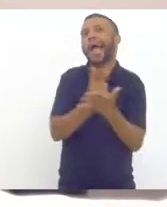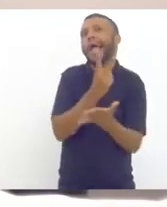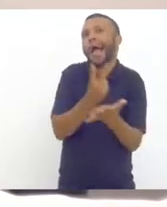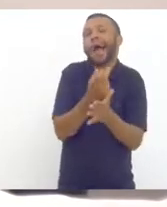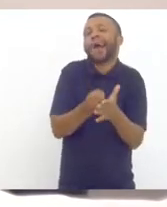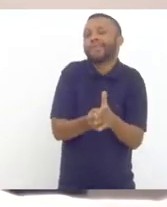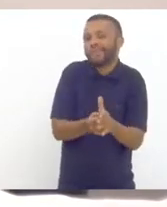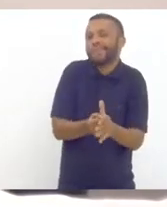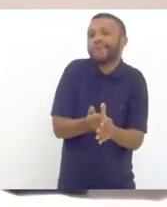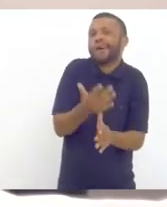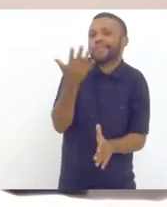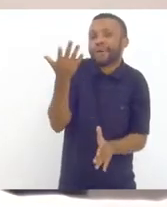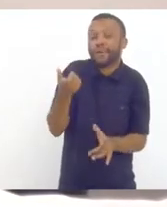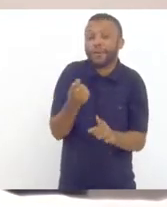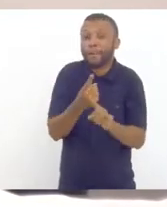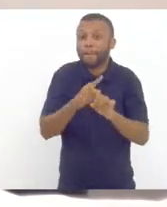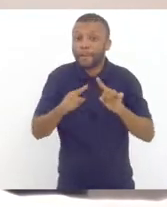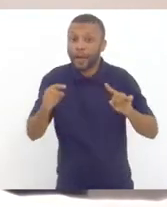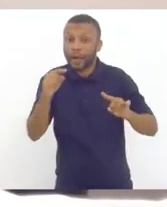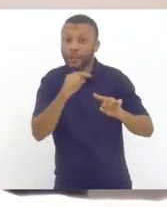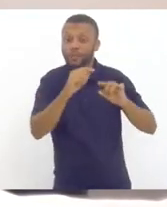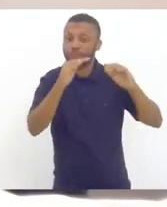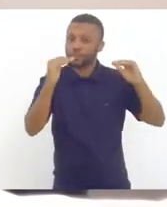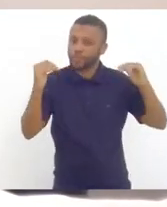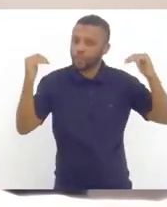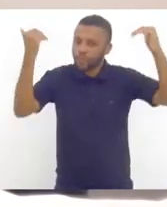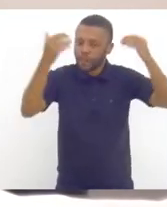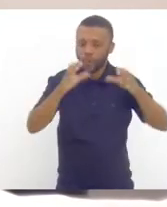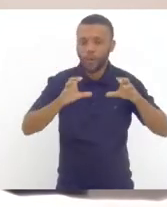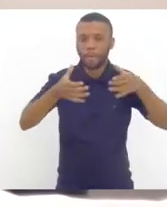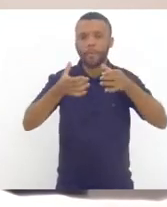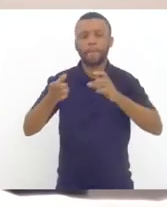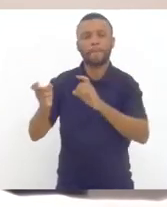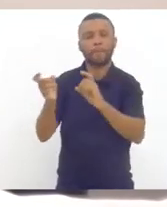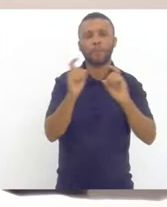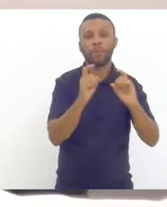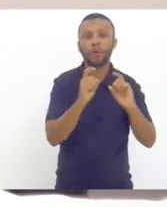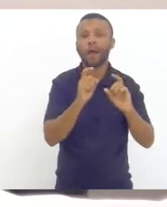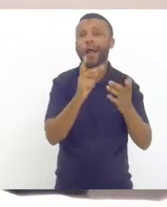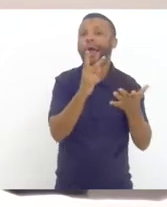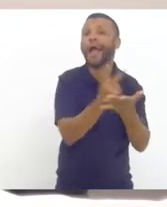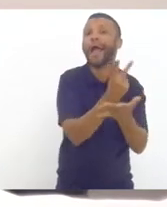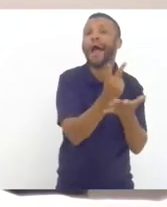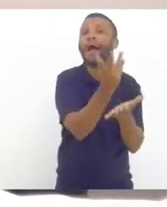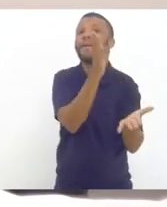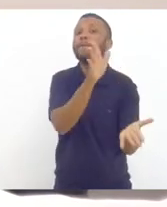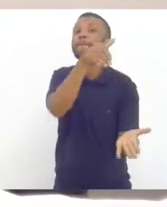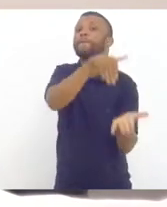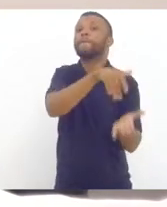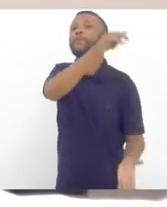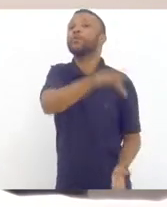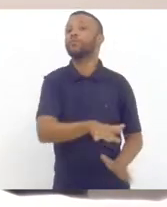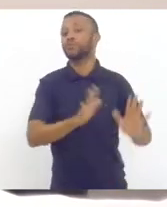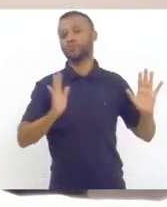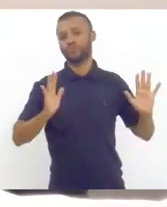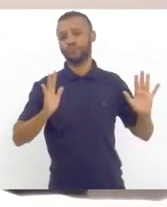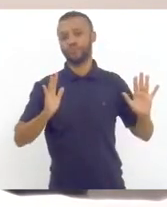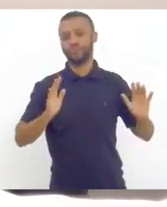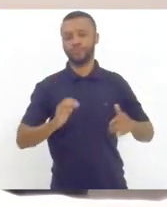mas, pela condição de Suprema Corte, erra por último. E